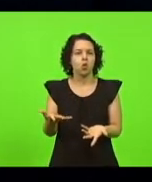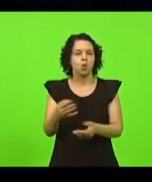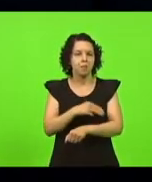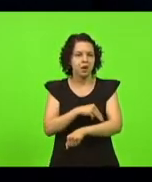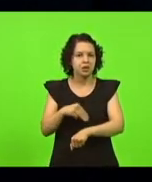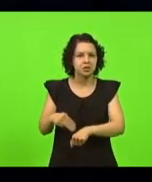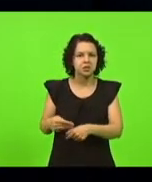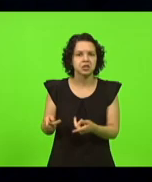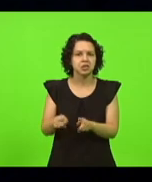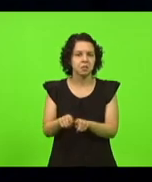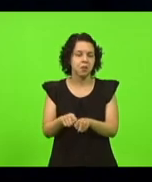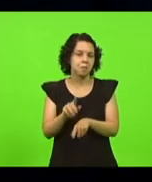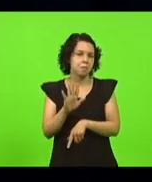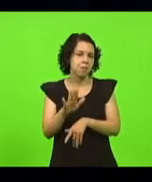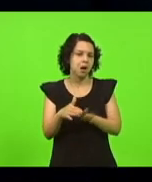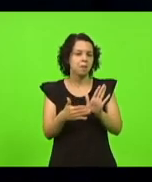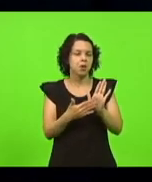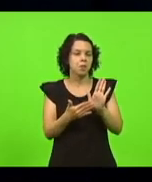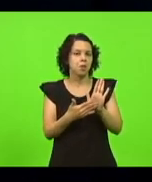proposta é inconstitucional.